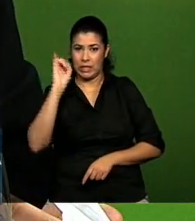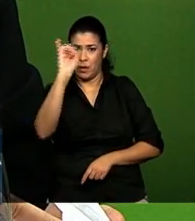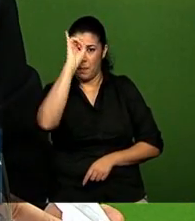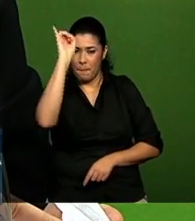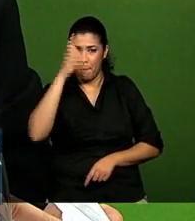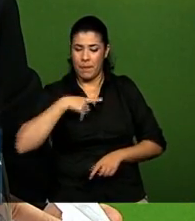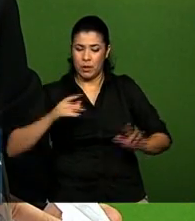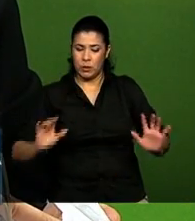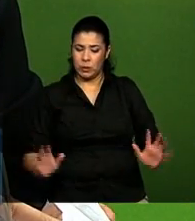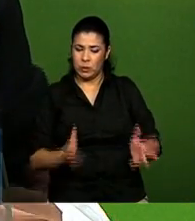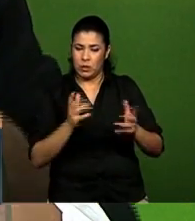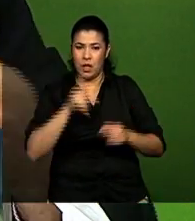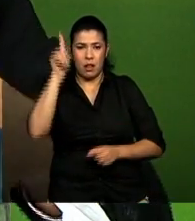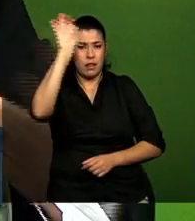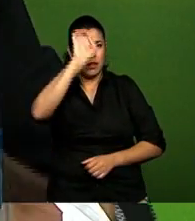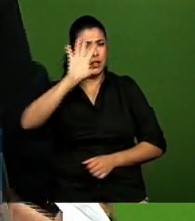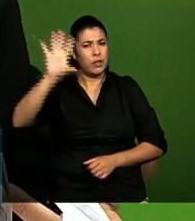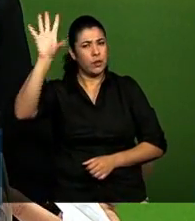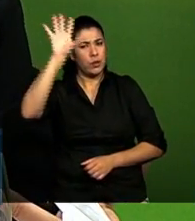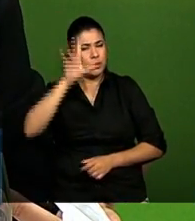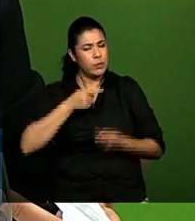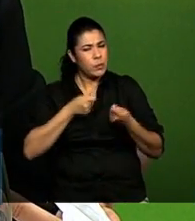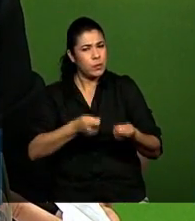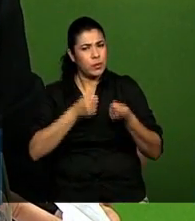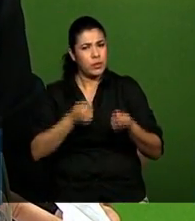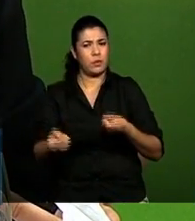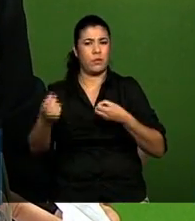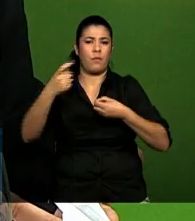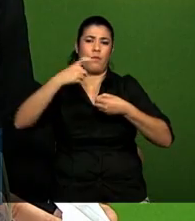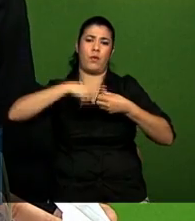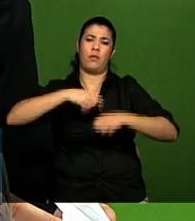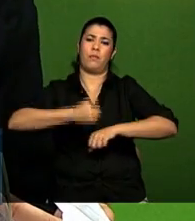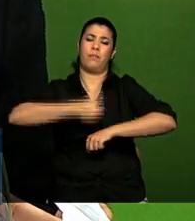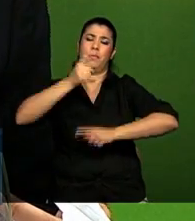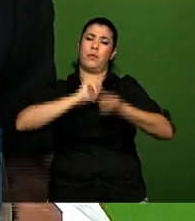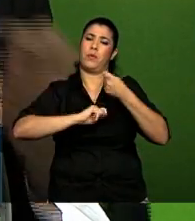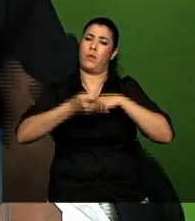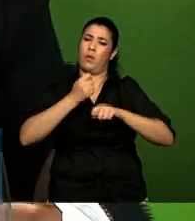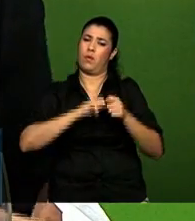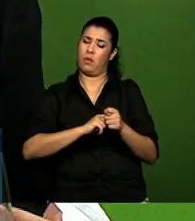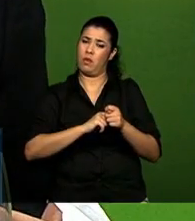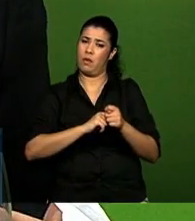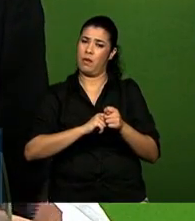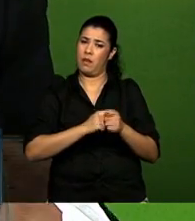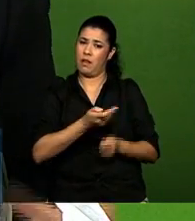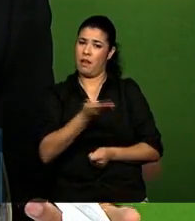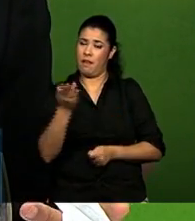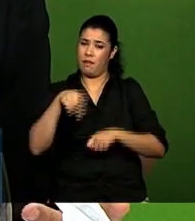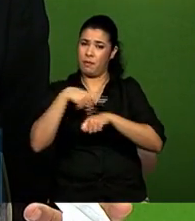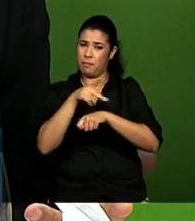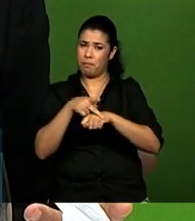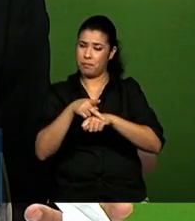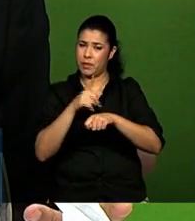uma retomada de crescimento são parceiros econômicos né que perdem vitalidade isso tem impactos na economia